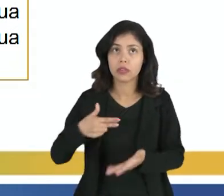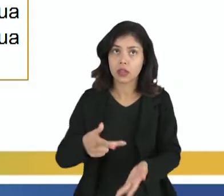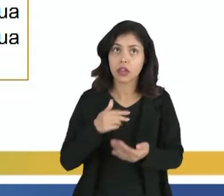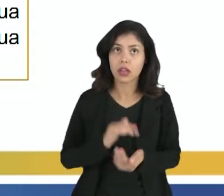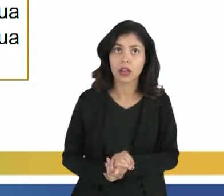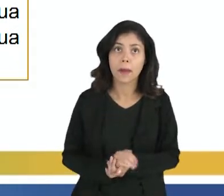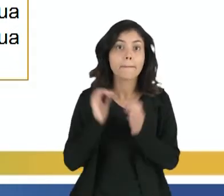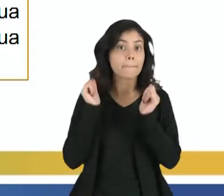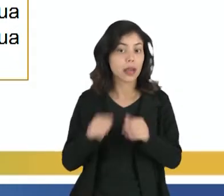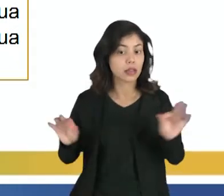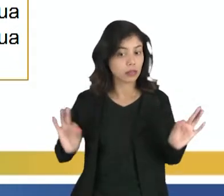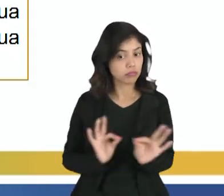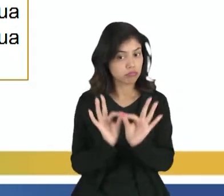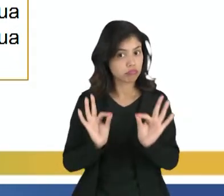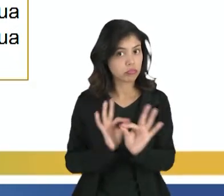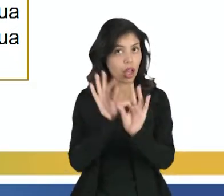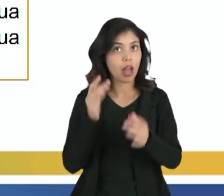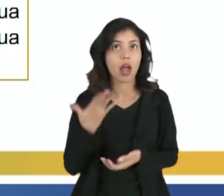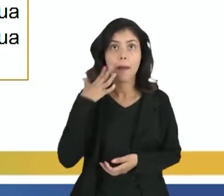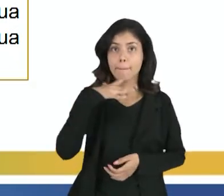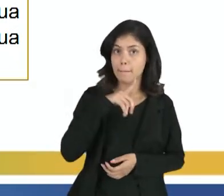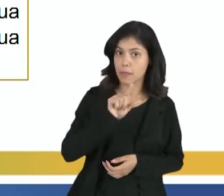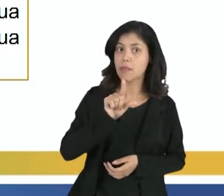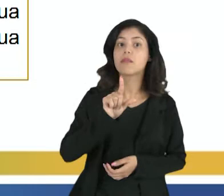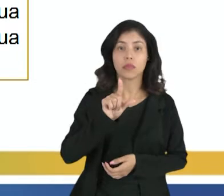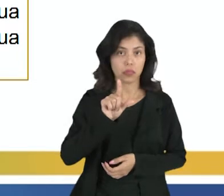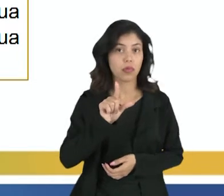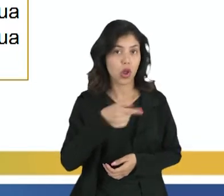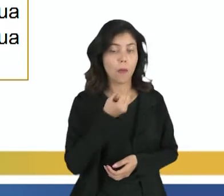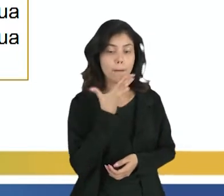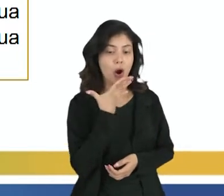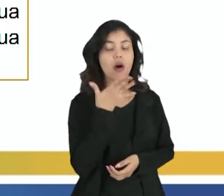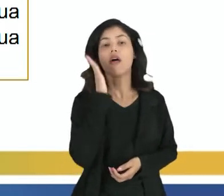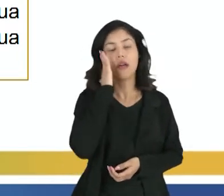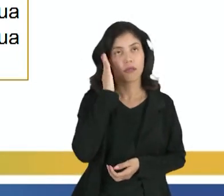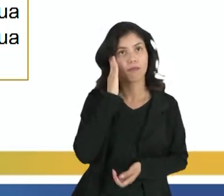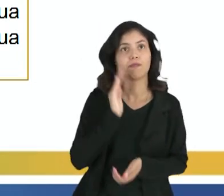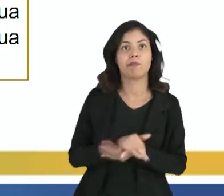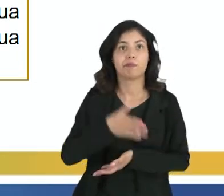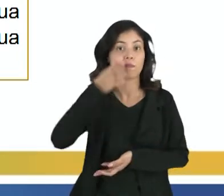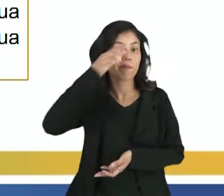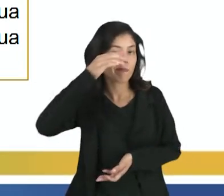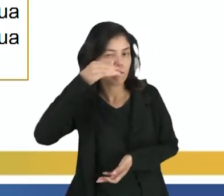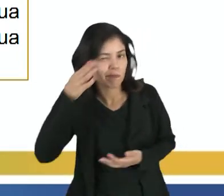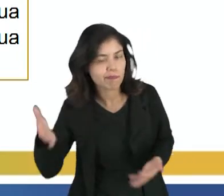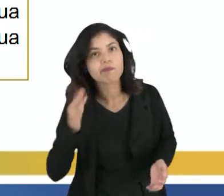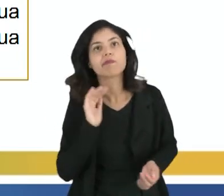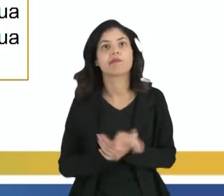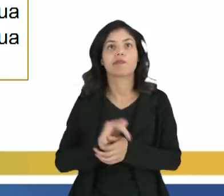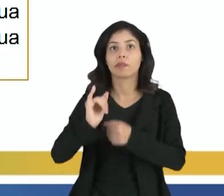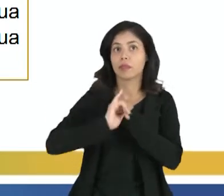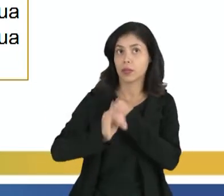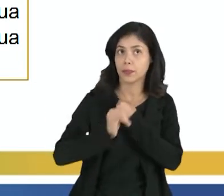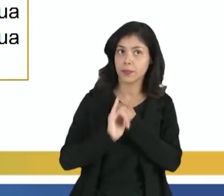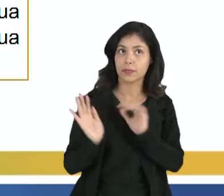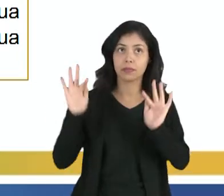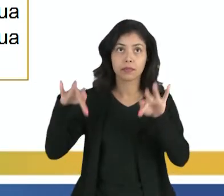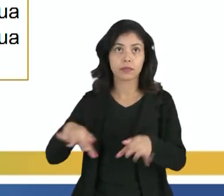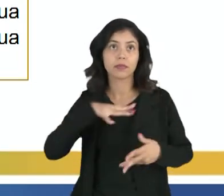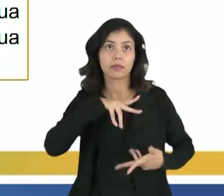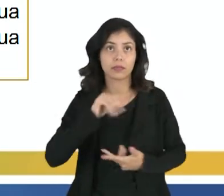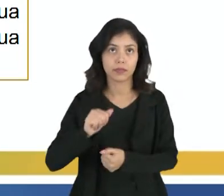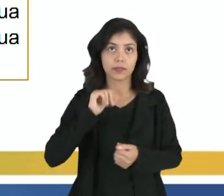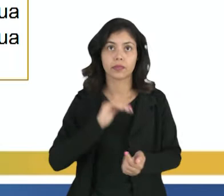do caminho que deve trilhar para alcançar um bom entendimento. Agora, uma curiosidade. A Crônica Fim do Mundo, de